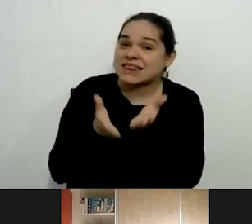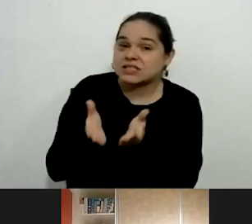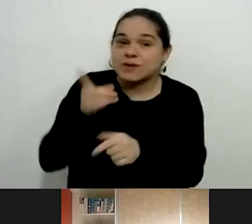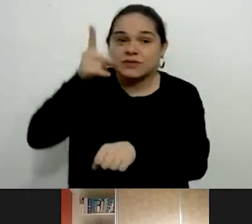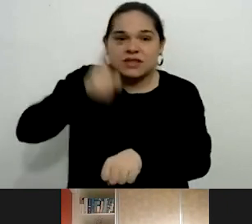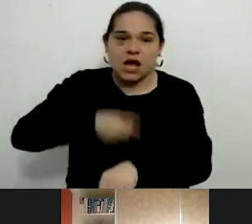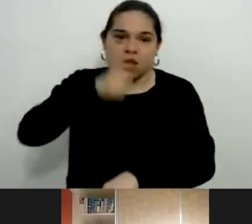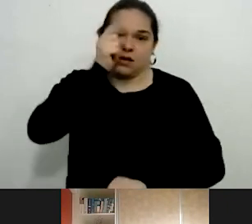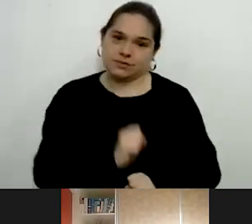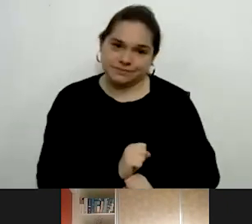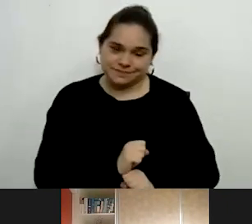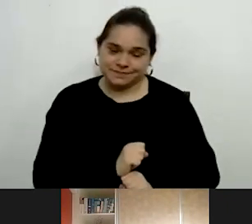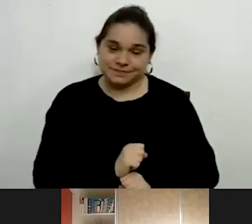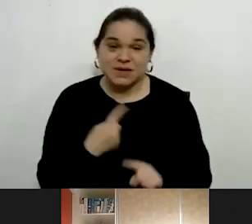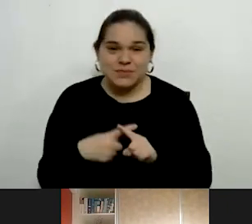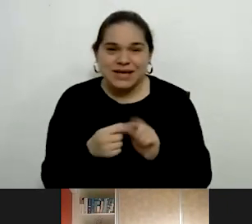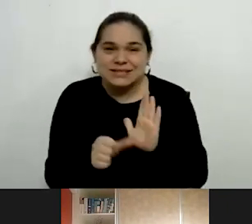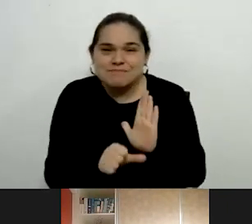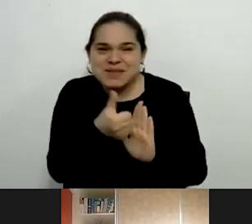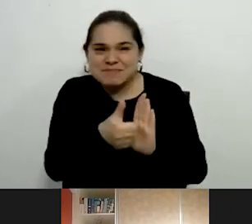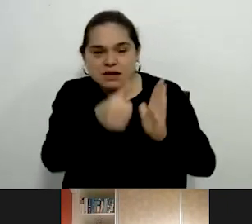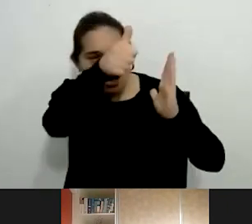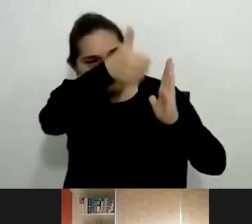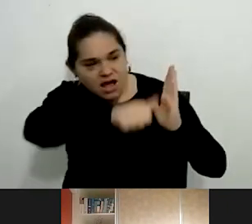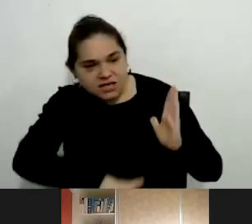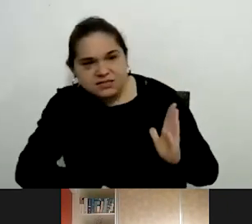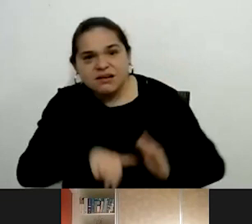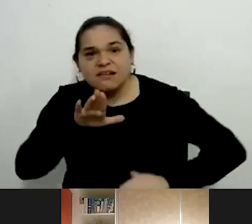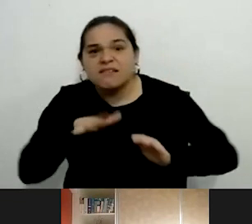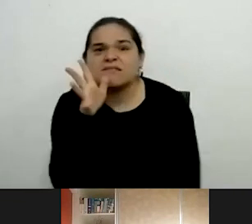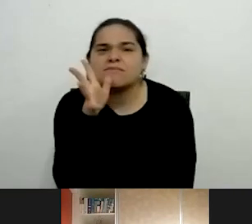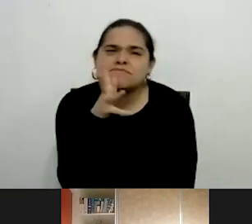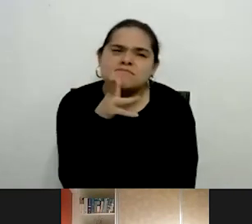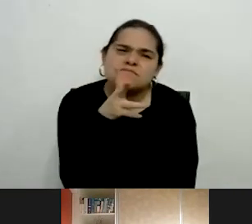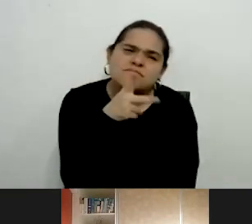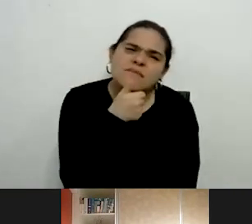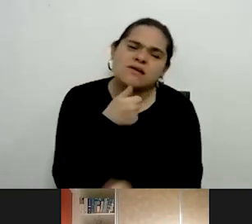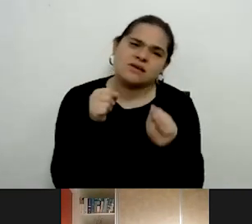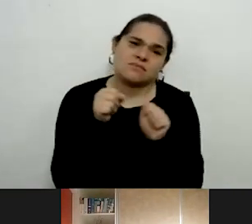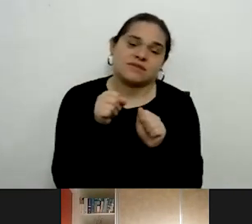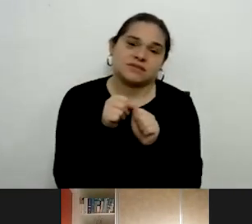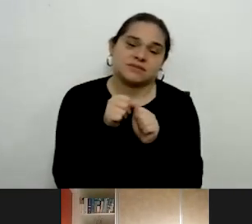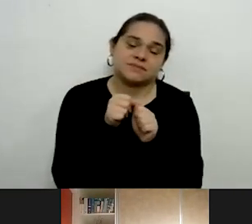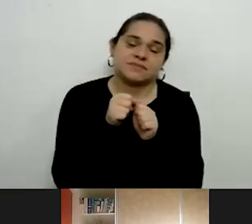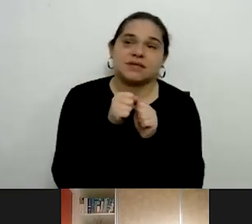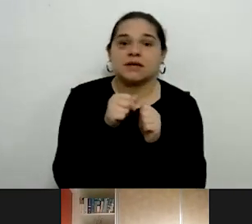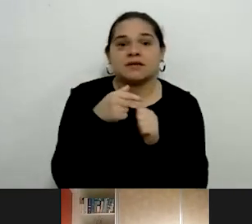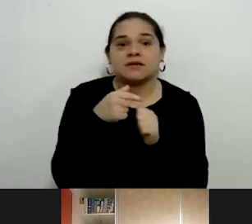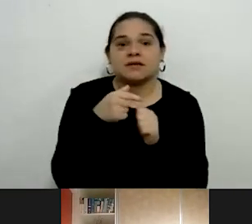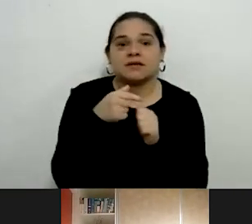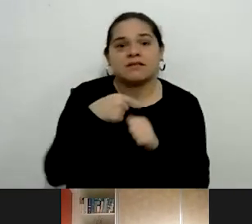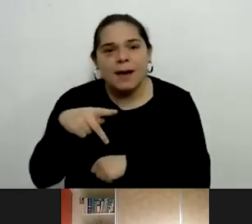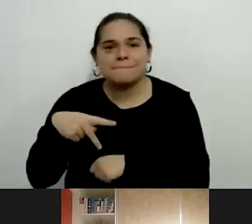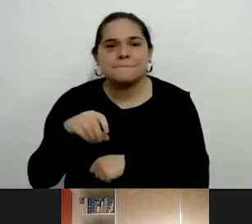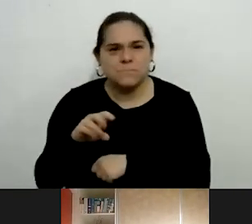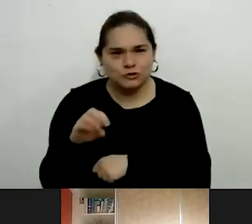porque essa primeira triagem muitas vezes leva muito tempo para ser feita, né? A gente vai lá no posto ou enfim,